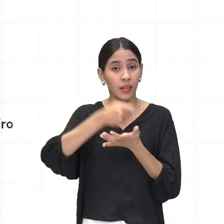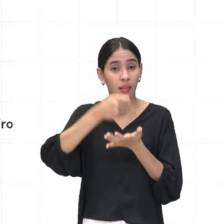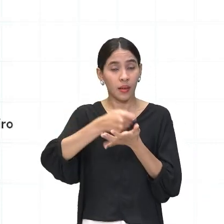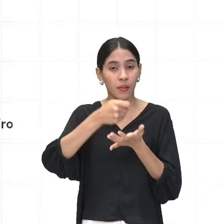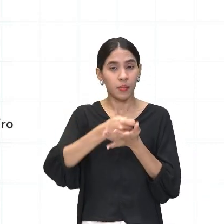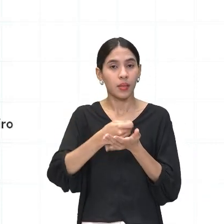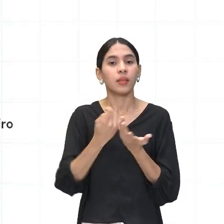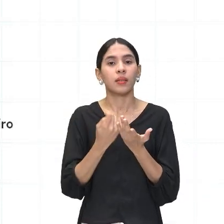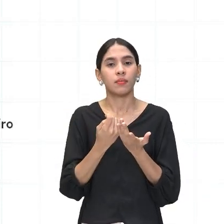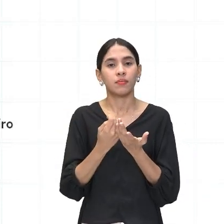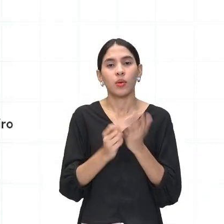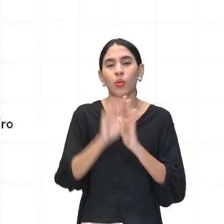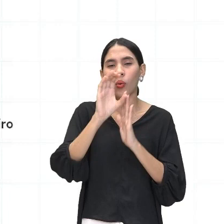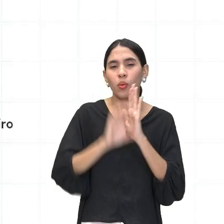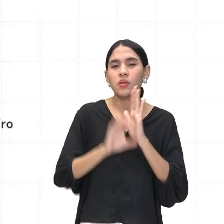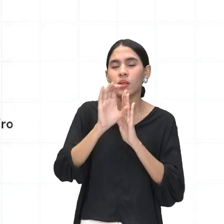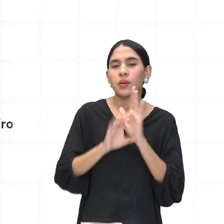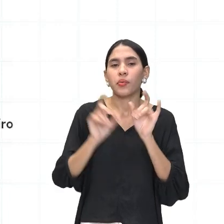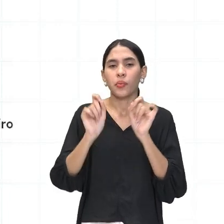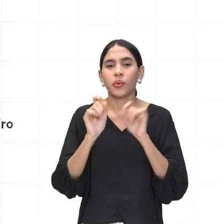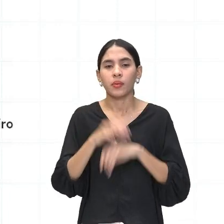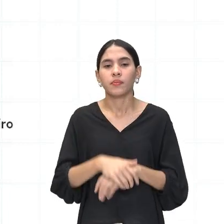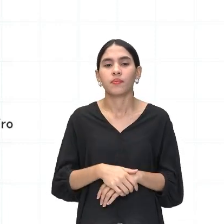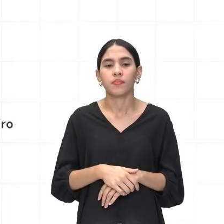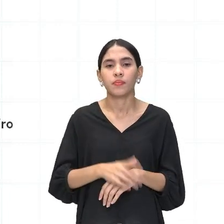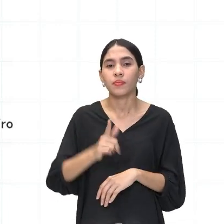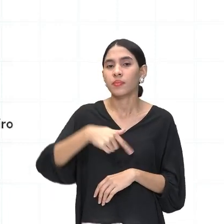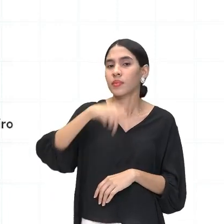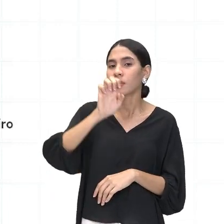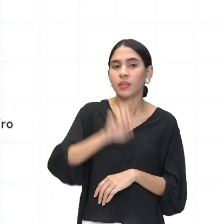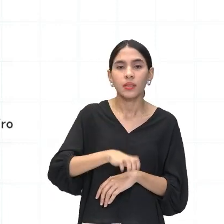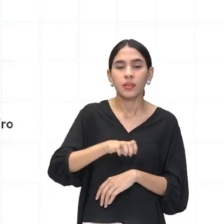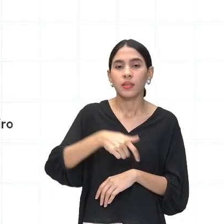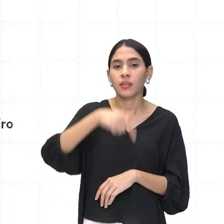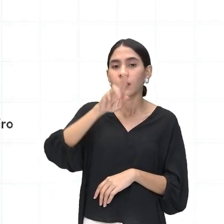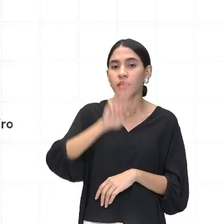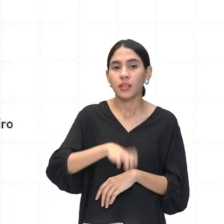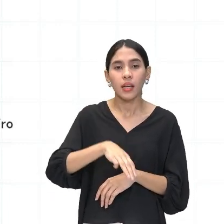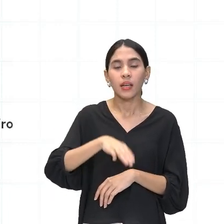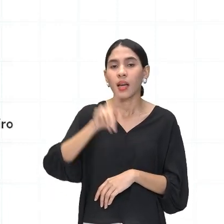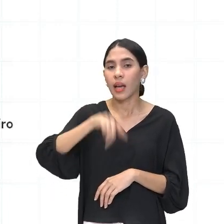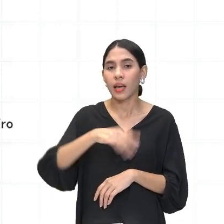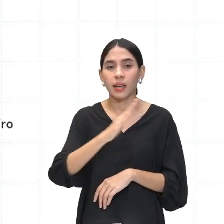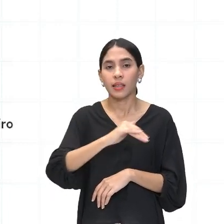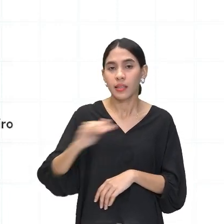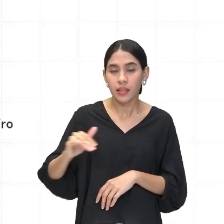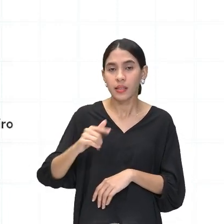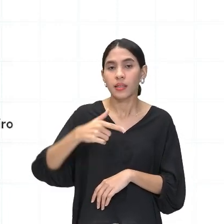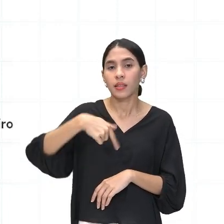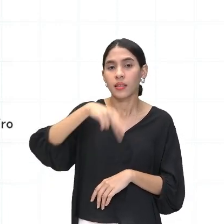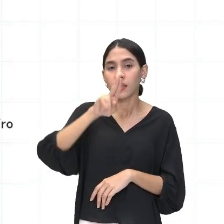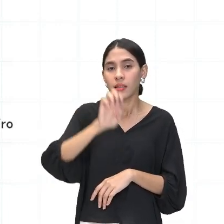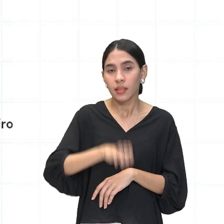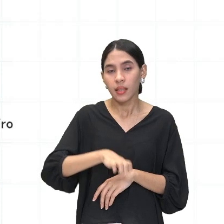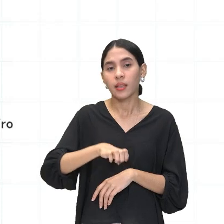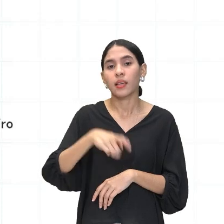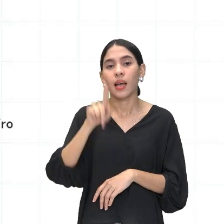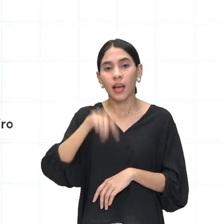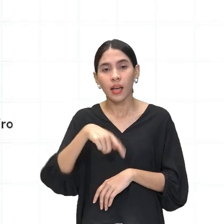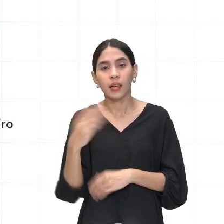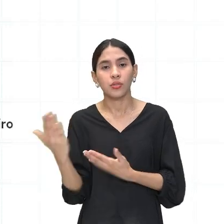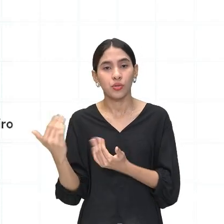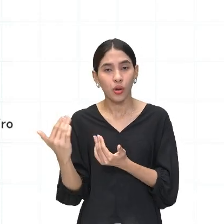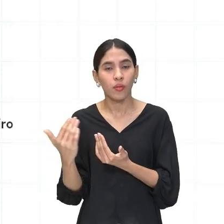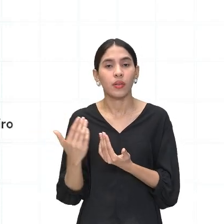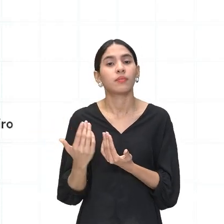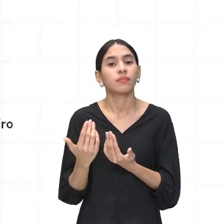do ponto de vista legal quem é que é criança e quem é que é adolescente. Isso mesmo, está na lei essa delimitação,